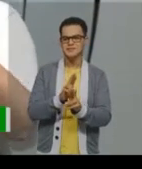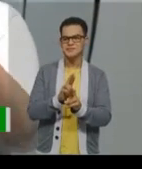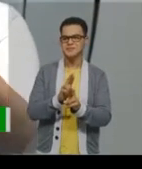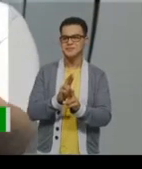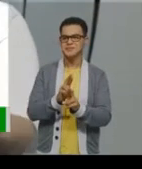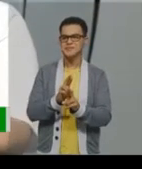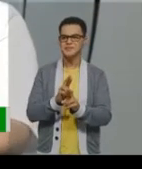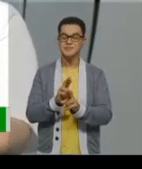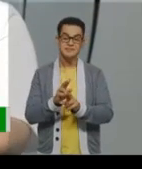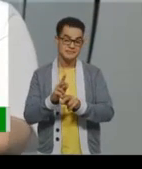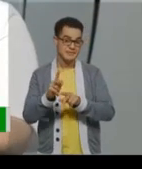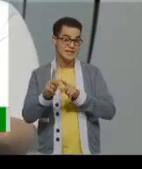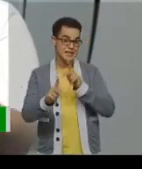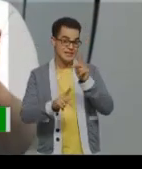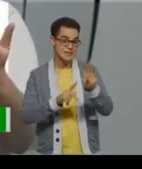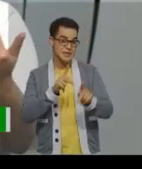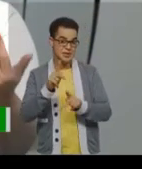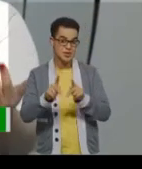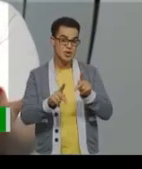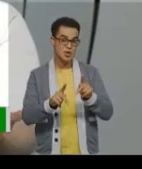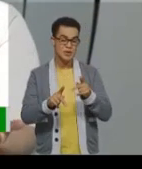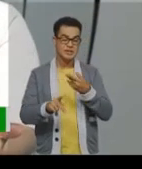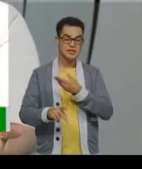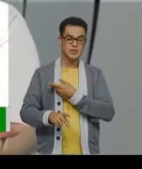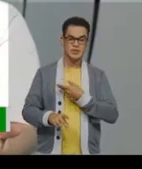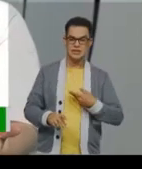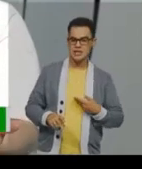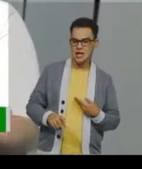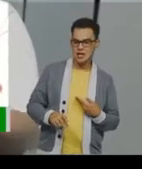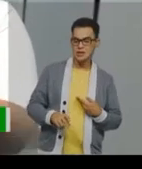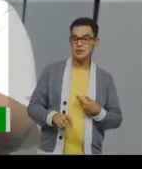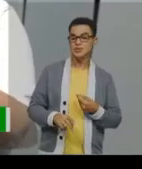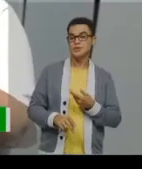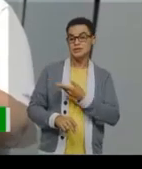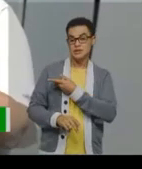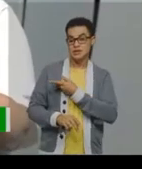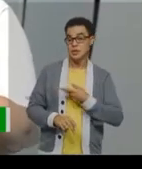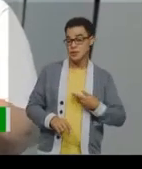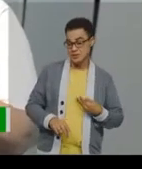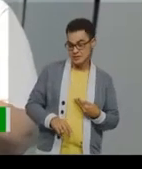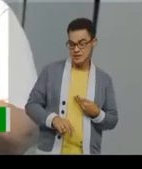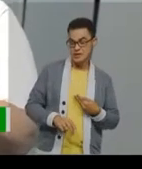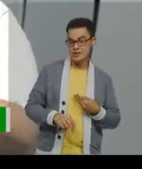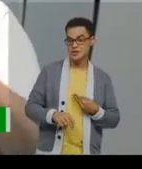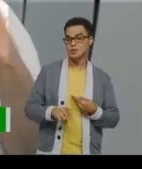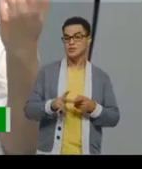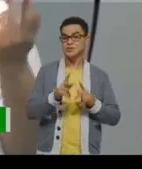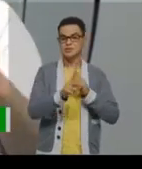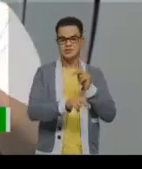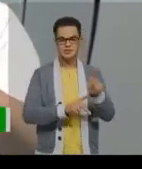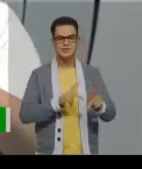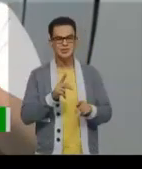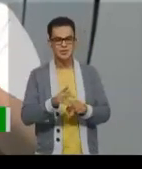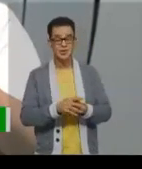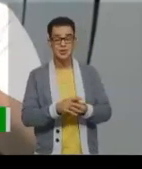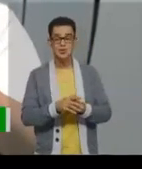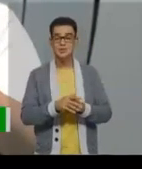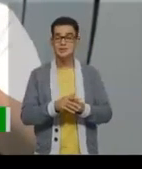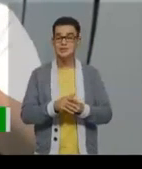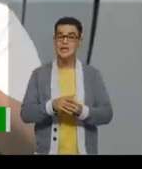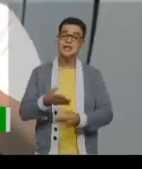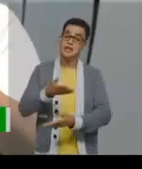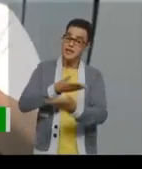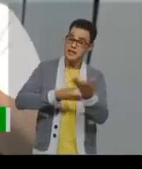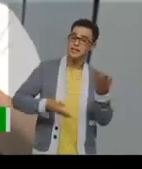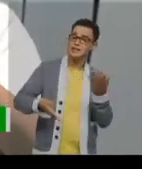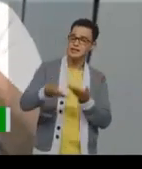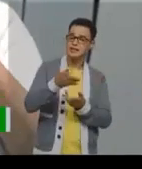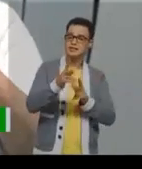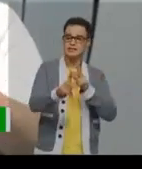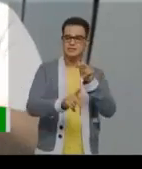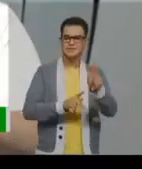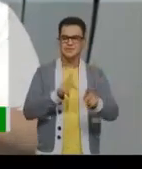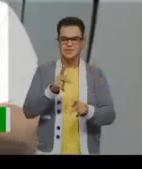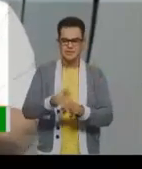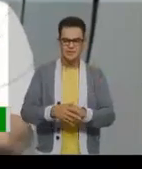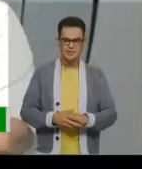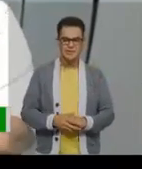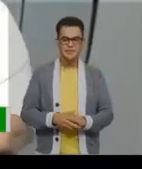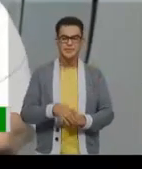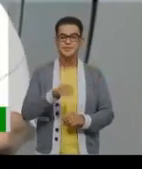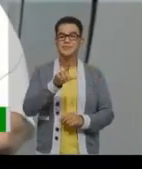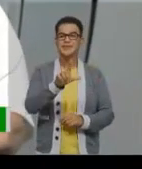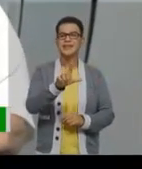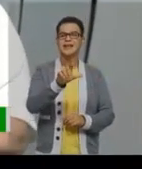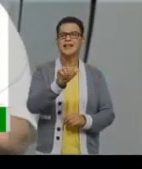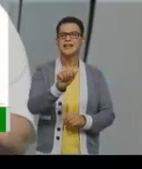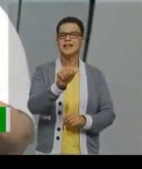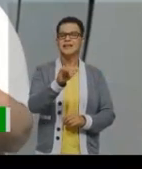pessoas e o Estado, entre o Estado e as pessoas e entre as pessoas.